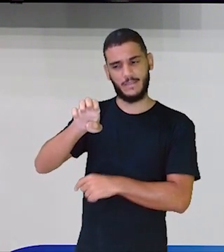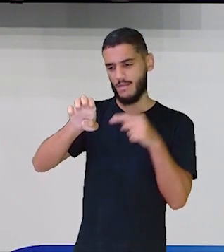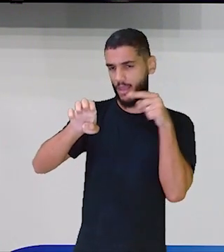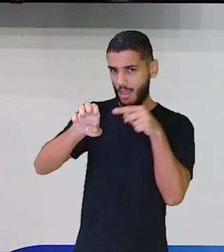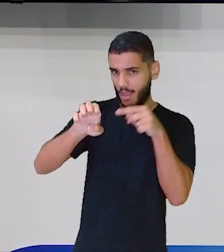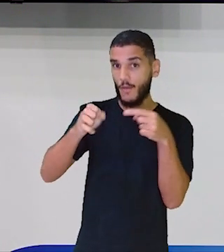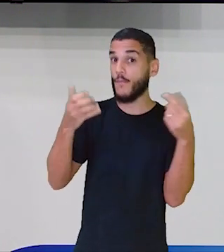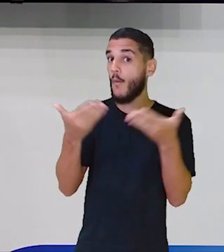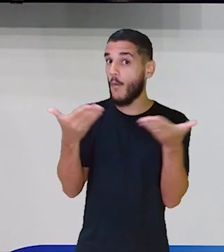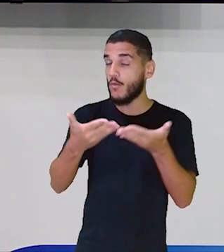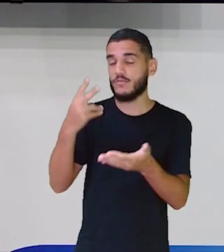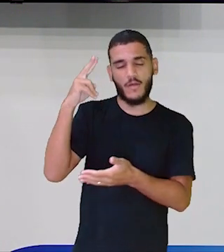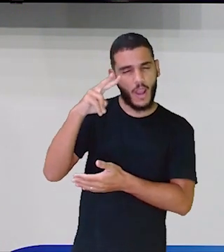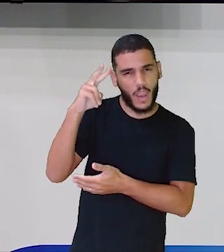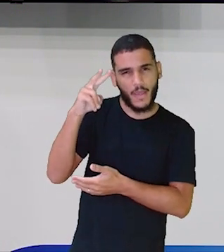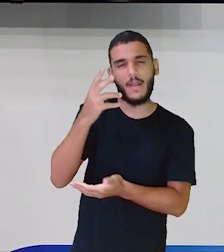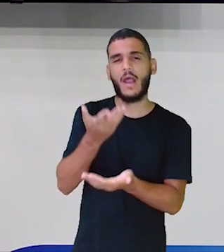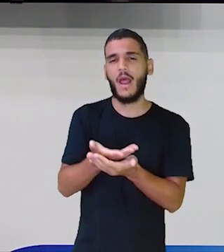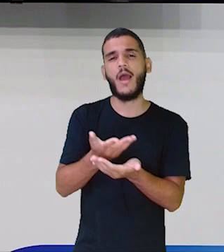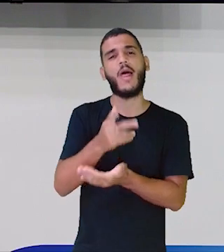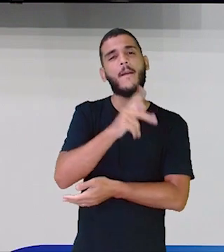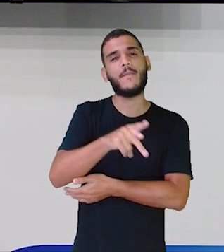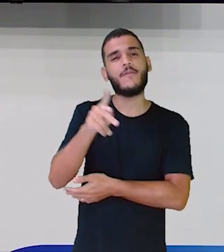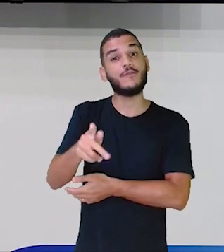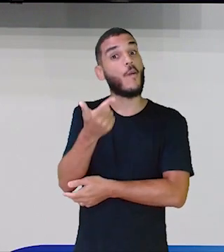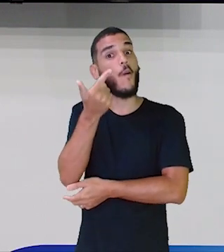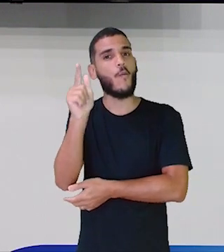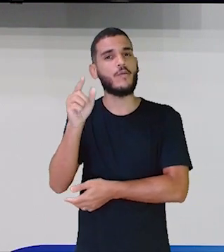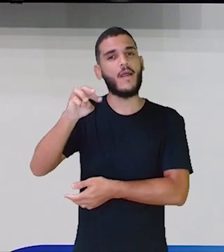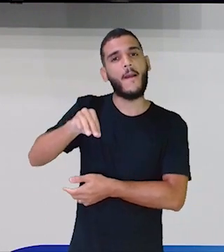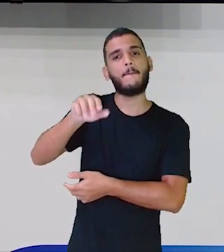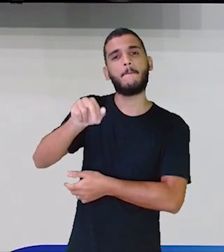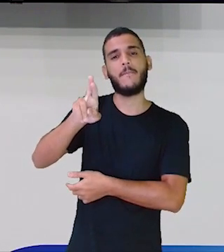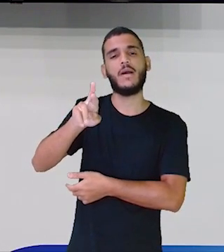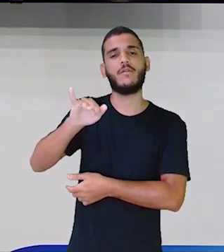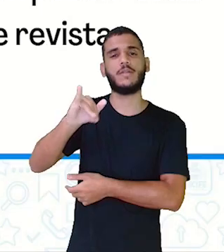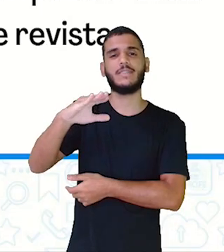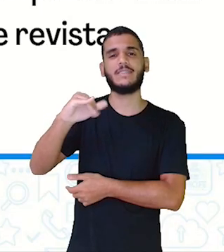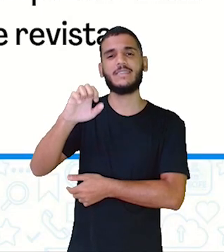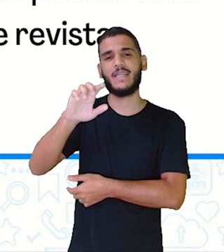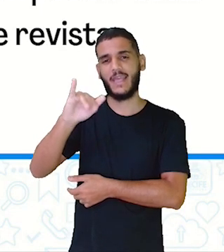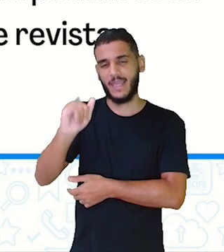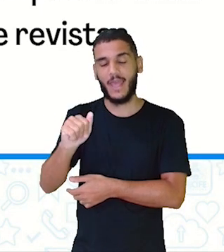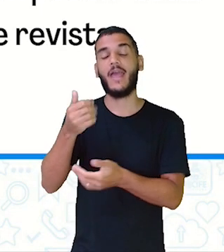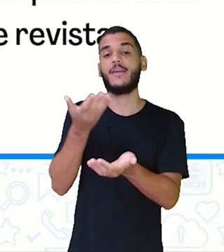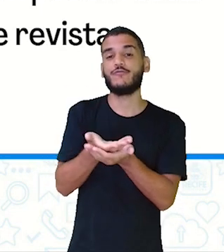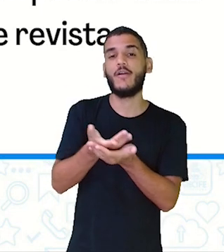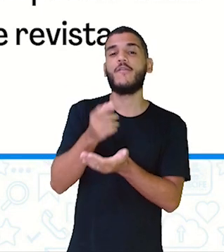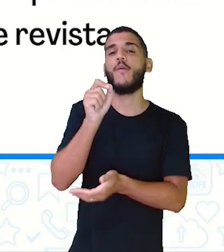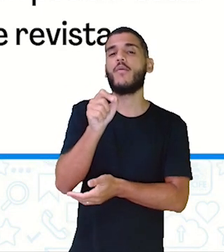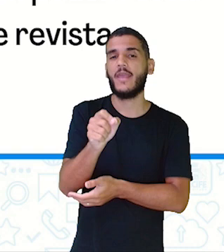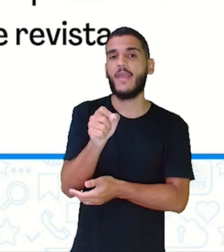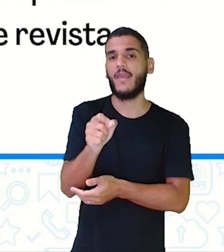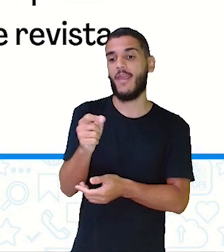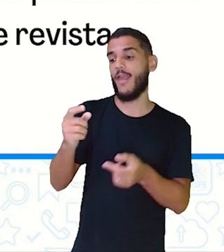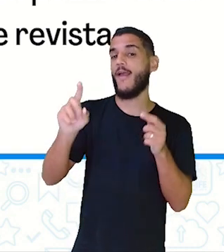nas aulas da professora Mauricéia, ela começou a trabalhar com vocês sobre verbete. O verbete é um